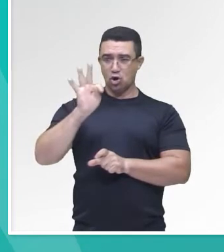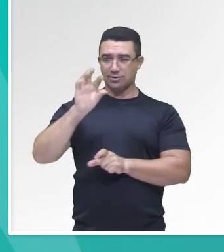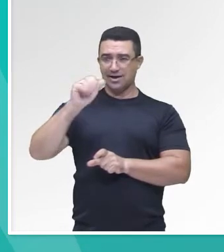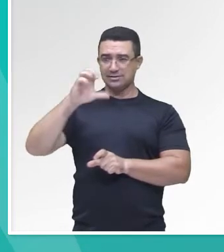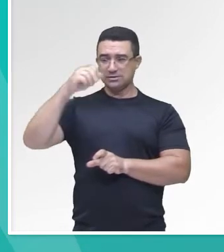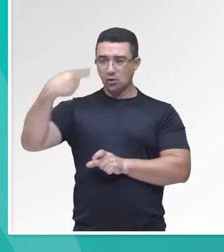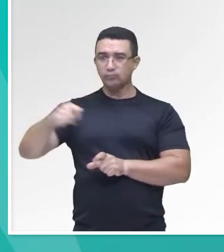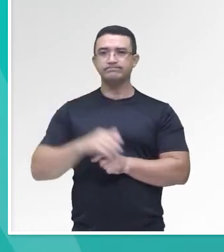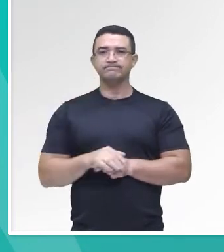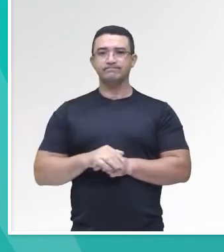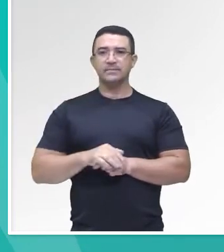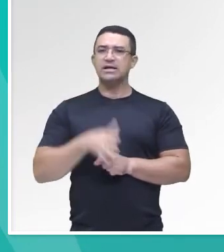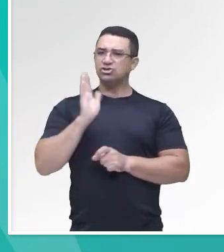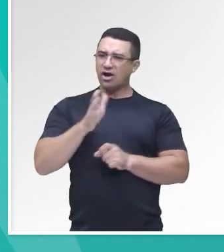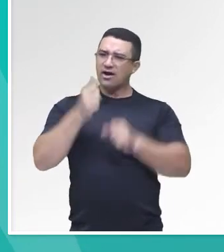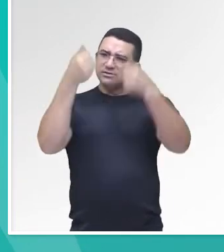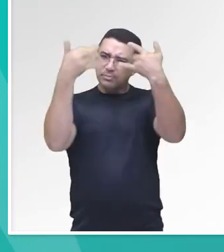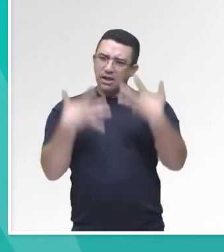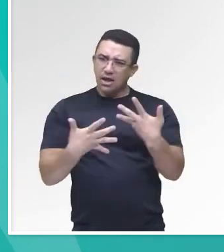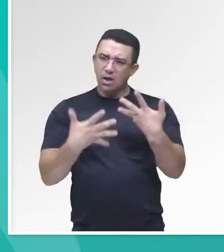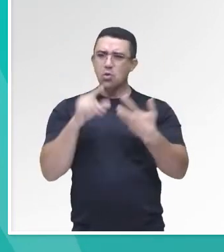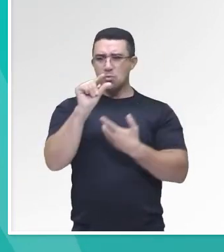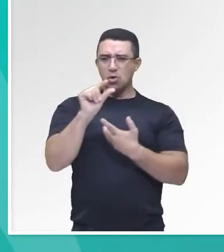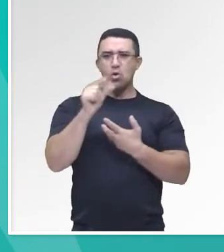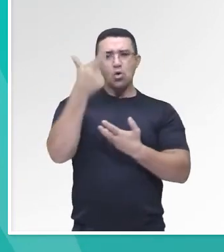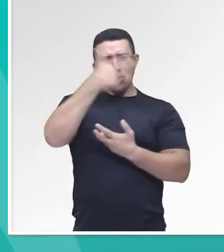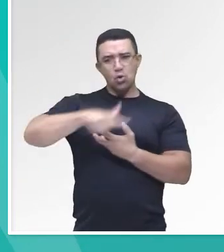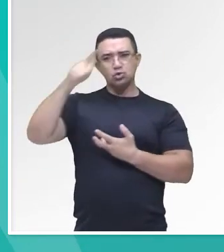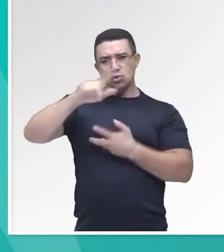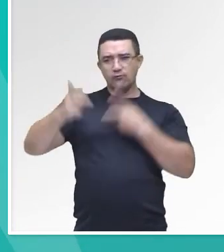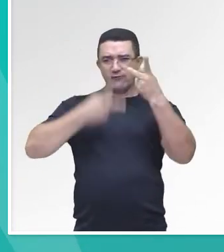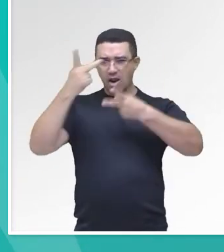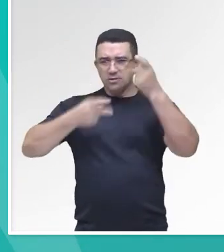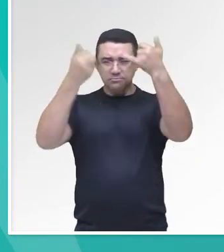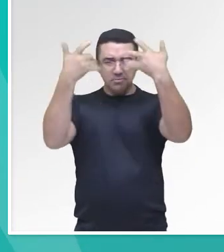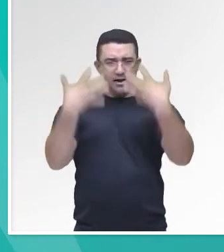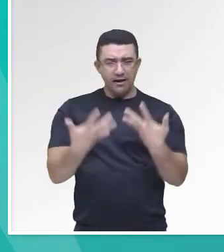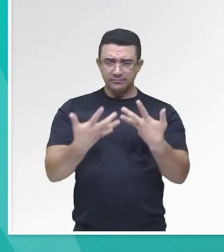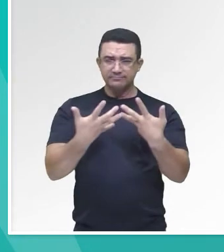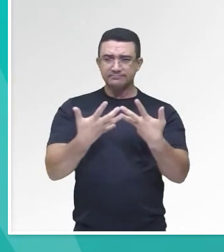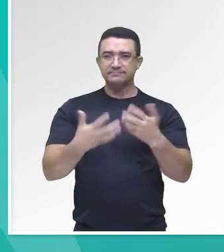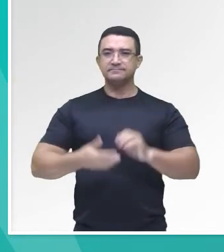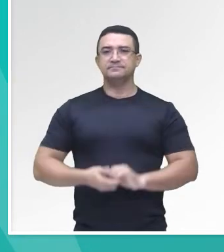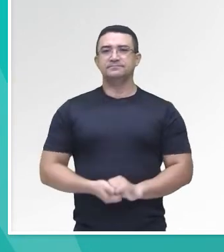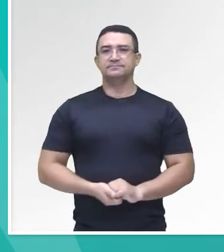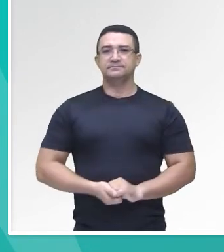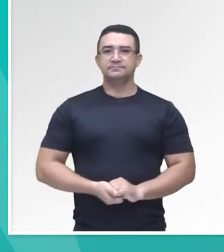no primeiro momento, então vamos continuar falando sobre esse assunto interessante. Vamos lá.